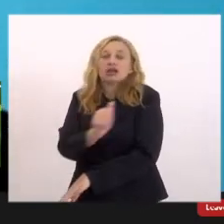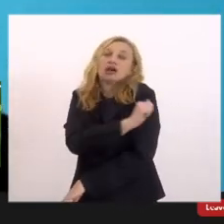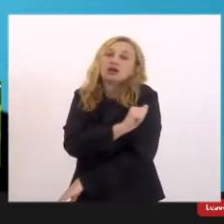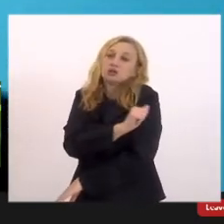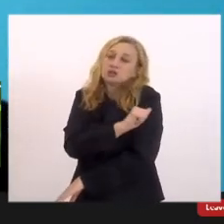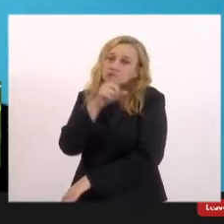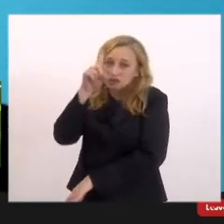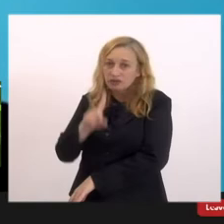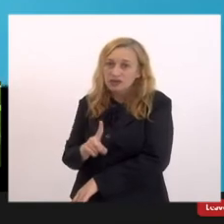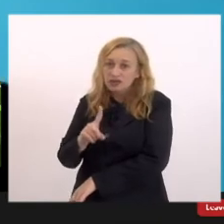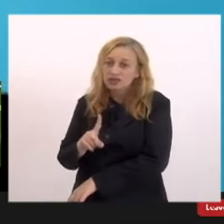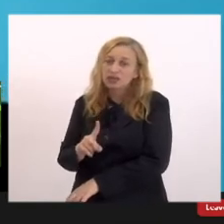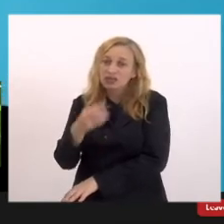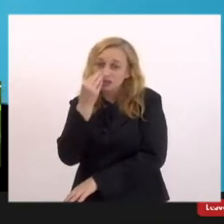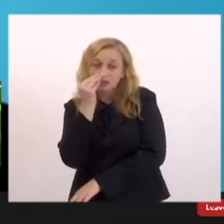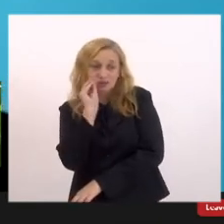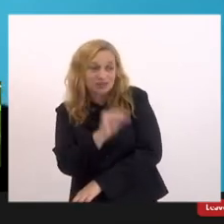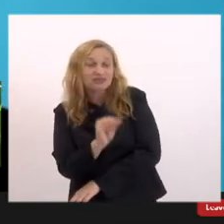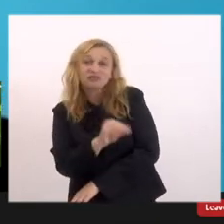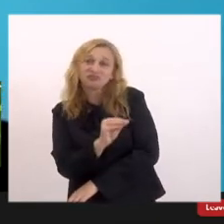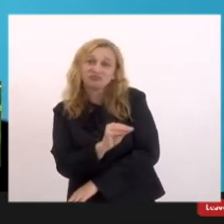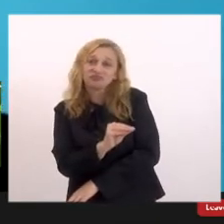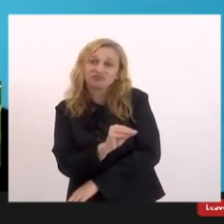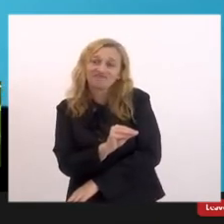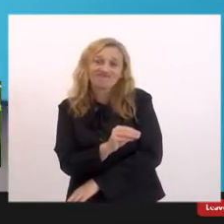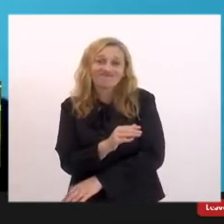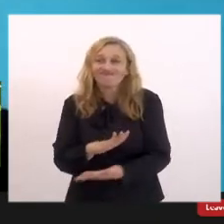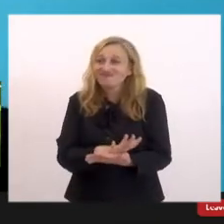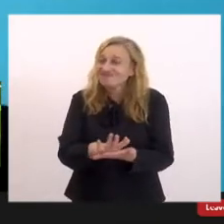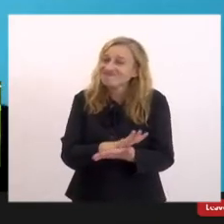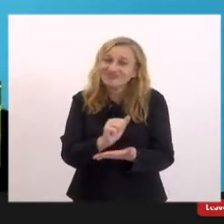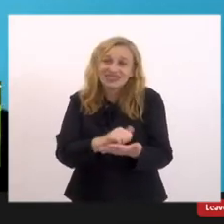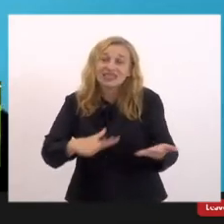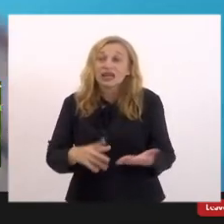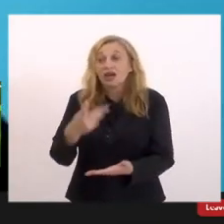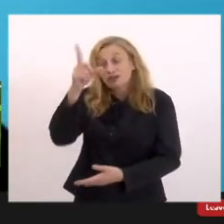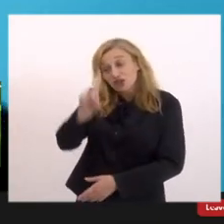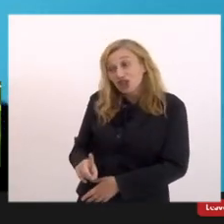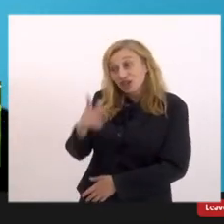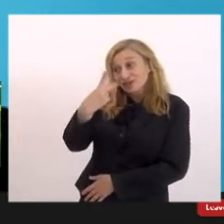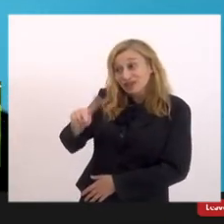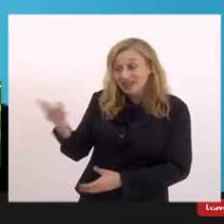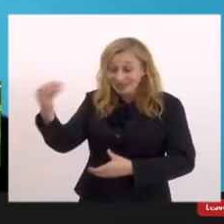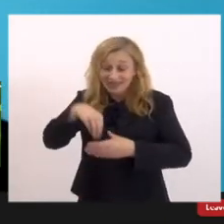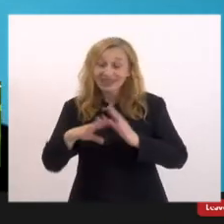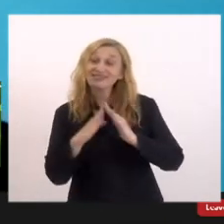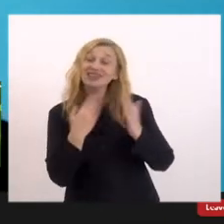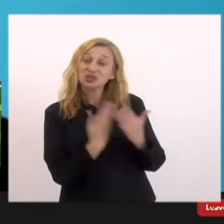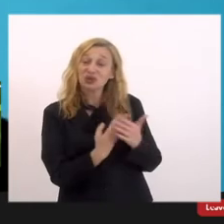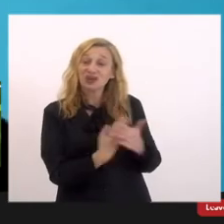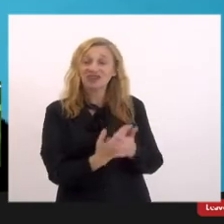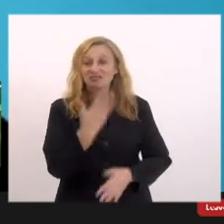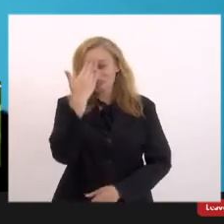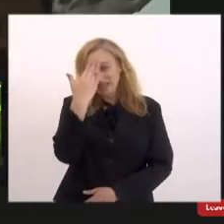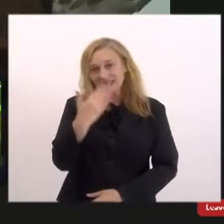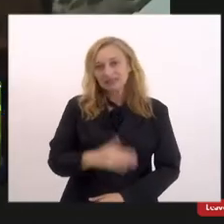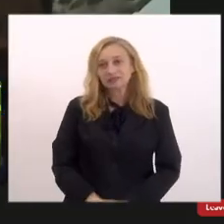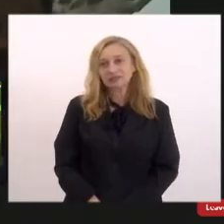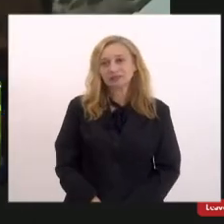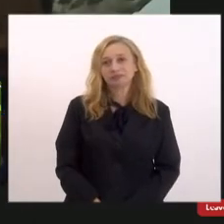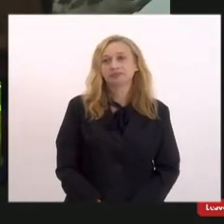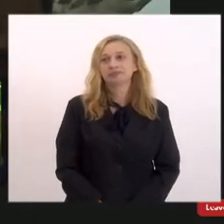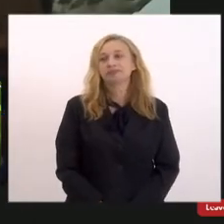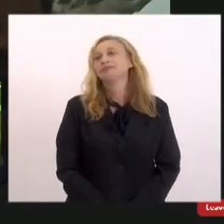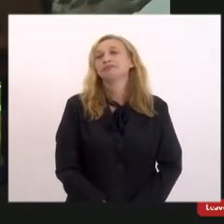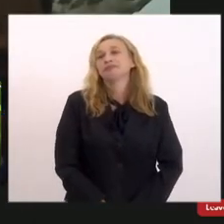estão ficando jogados sem nenhuma atividade, sendo que é um direito deles estar na escola ao longo da vida. Obrigada.